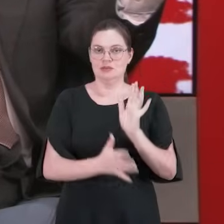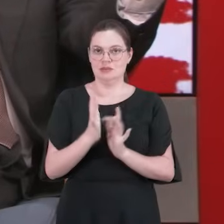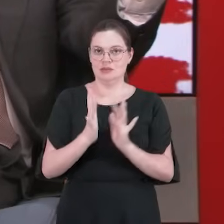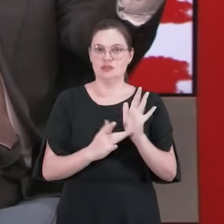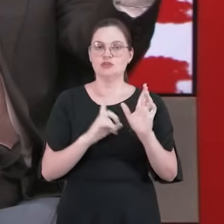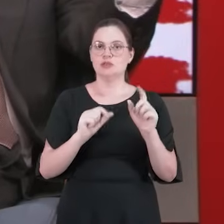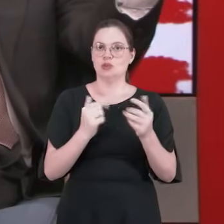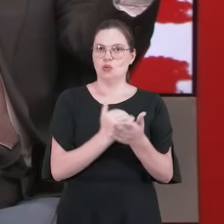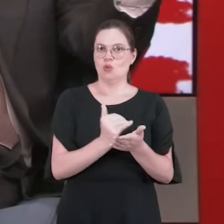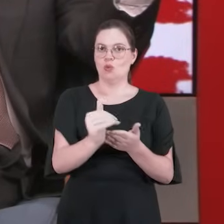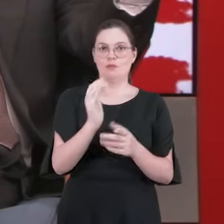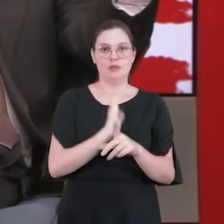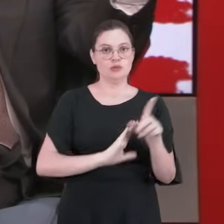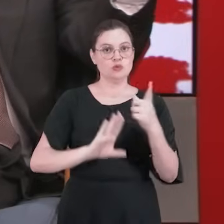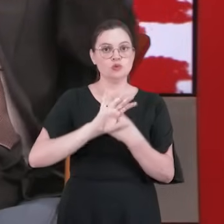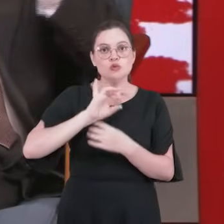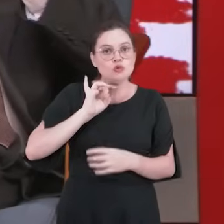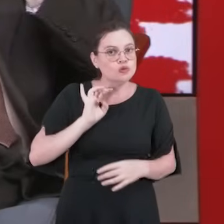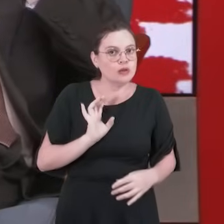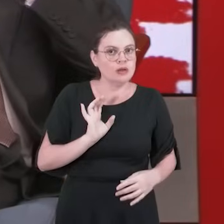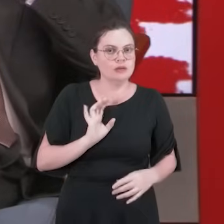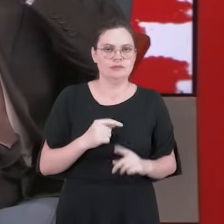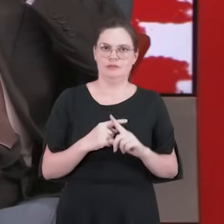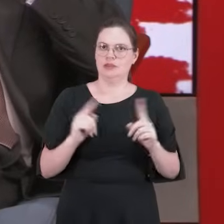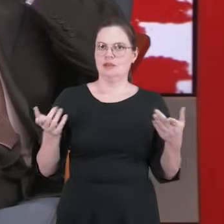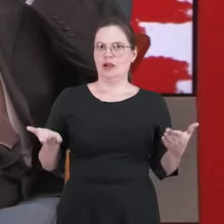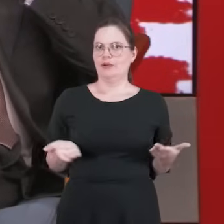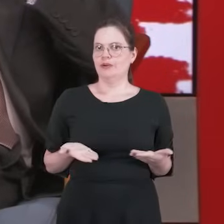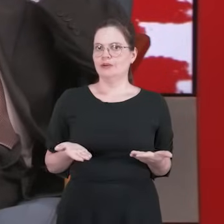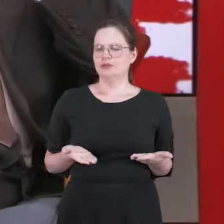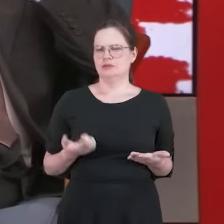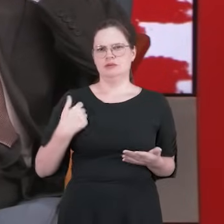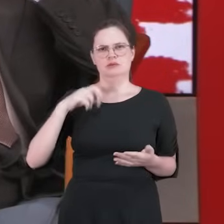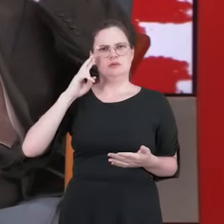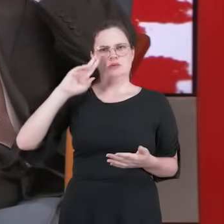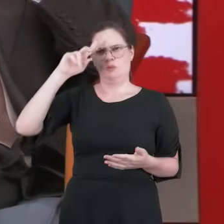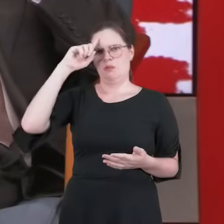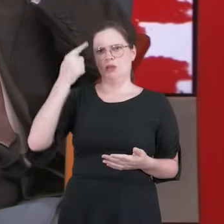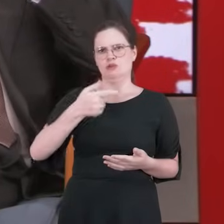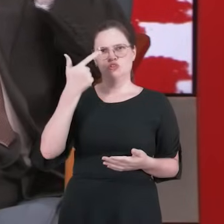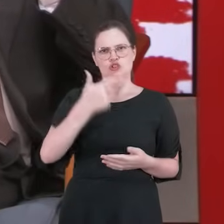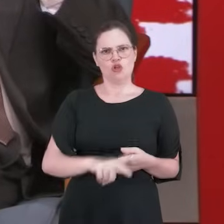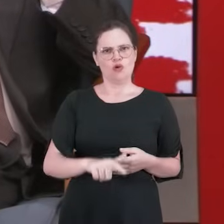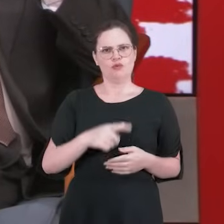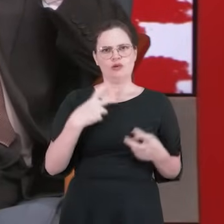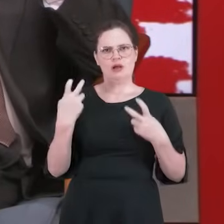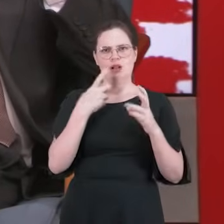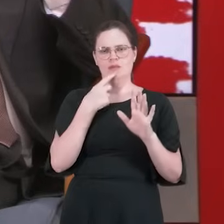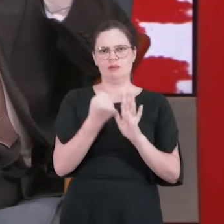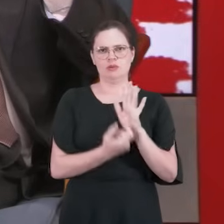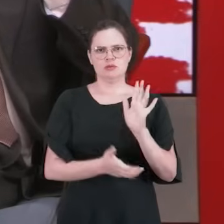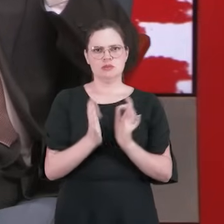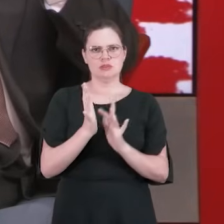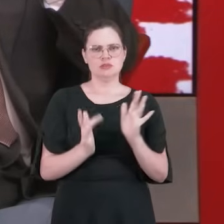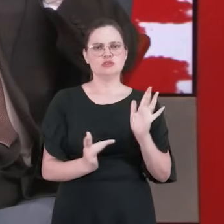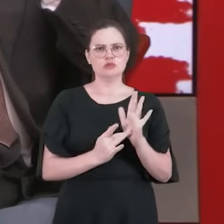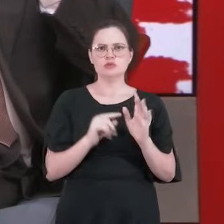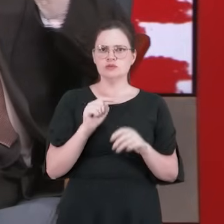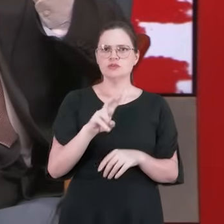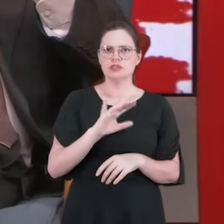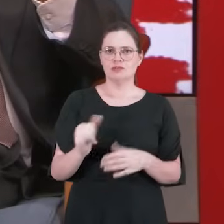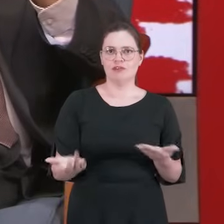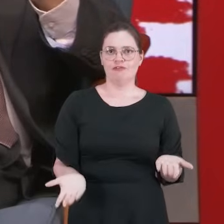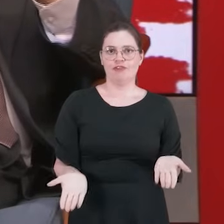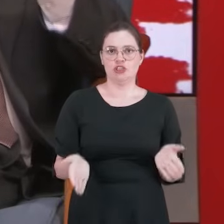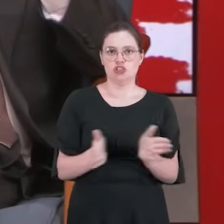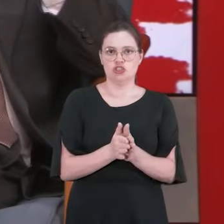era o início do nosso culto. Agora, o Senhor dava a seguinte orientação: você vai fechar